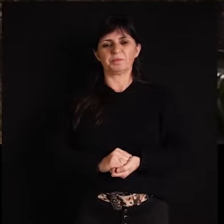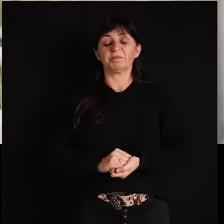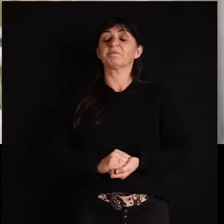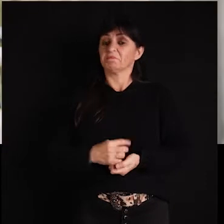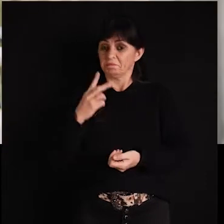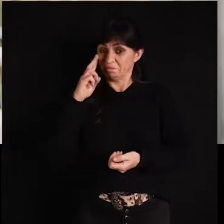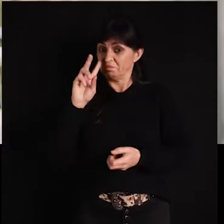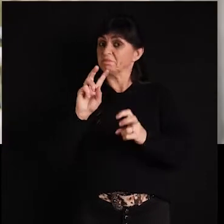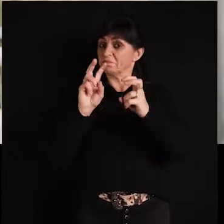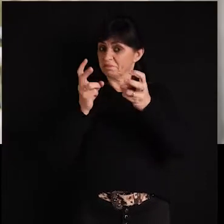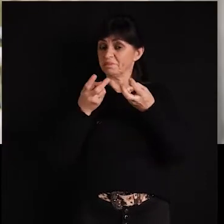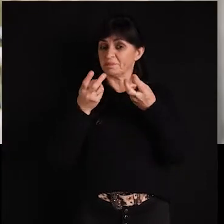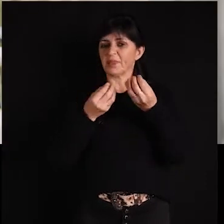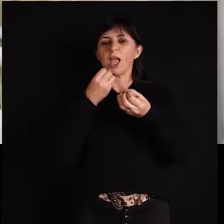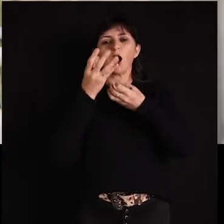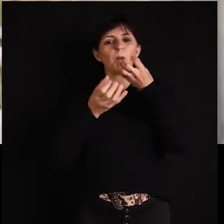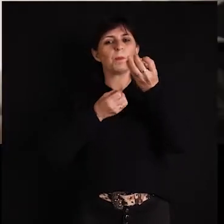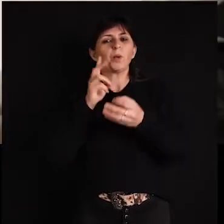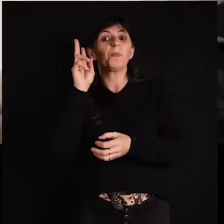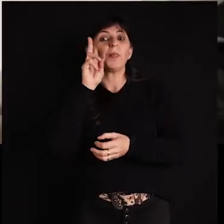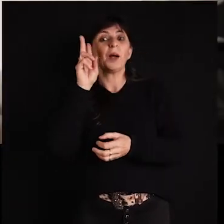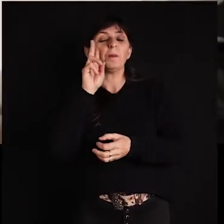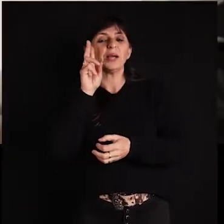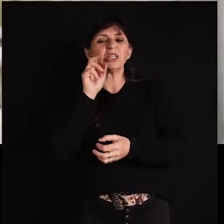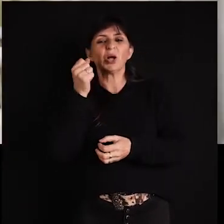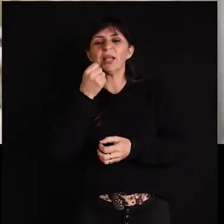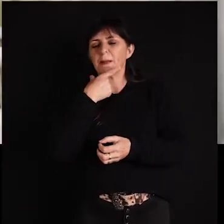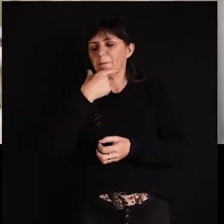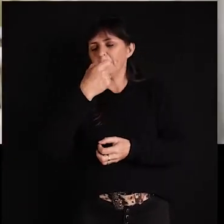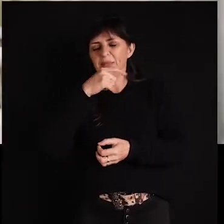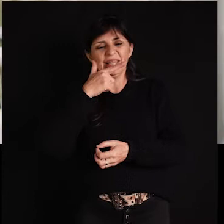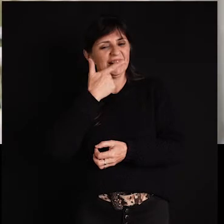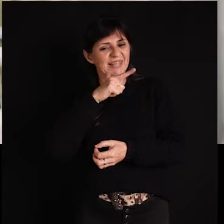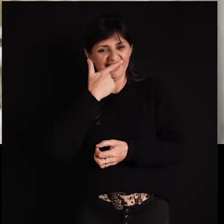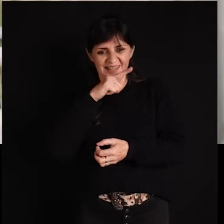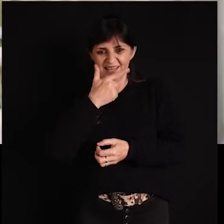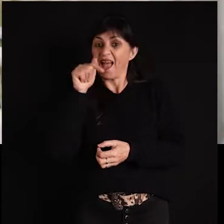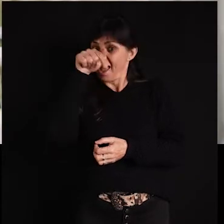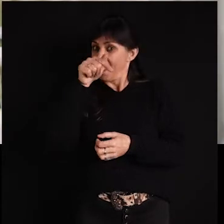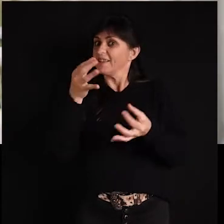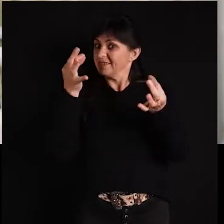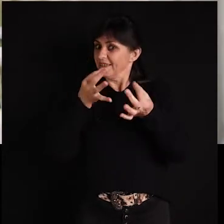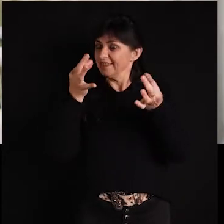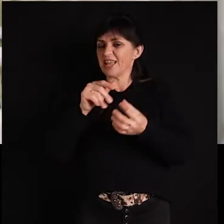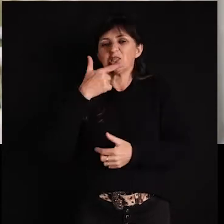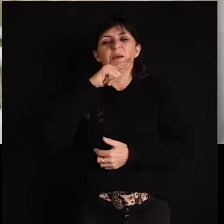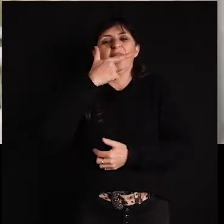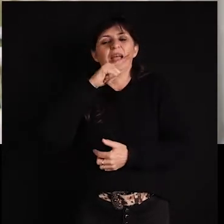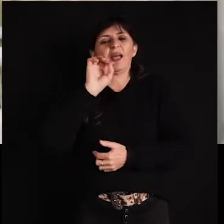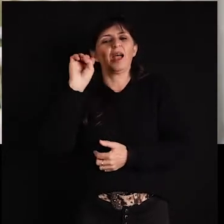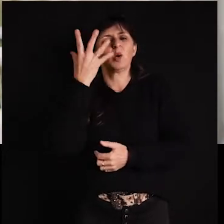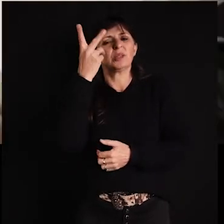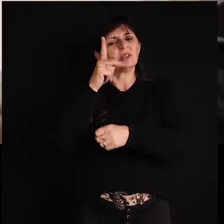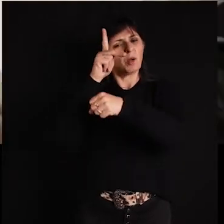Olha, pediram para mim contar uma história engraçada, e essa é muito engraçada, e aconteceu na cidade